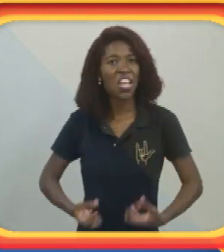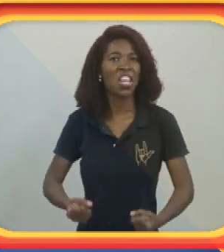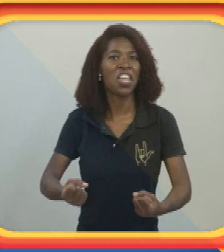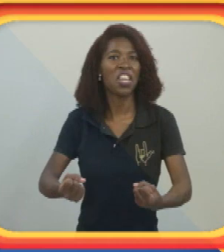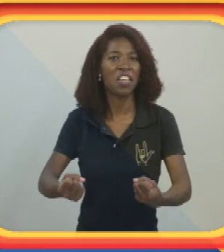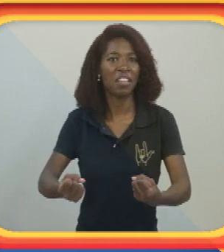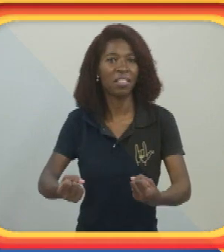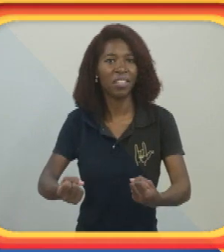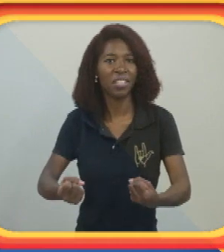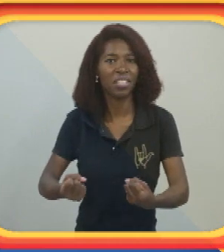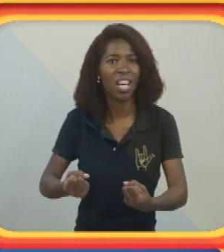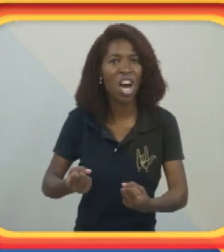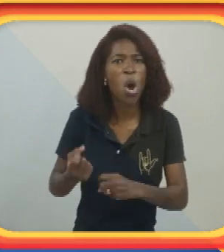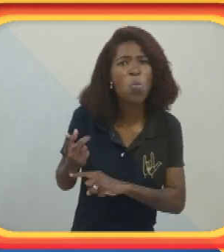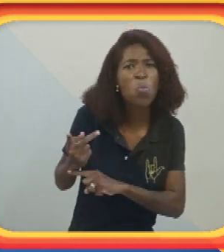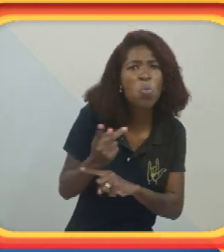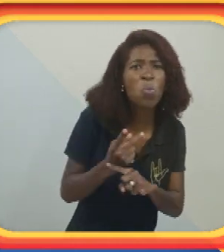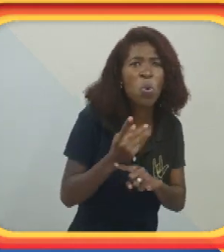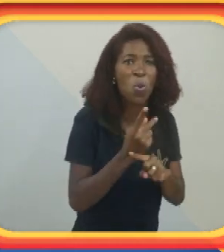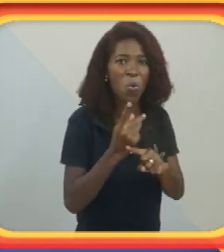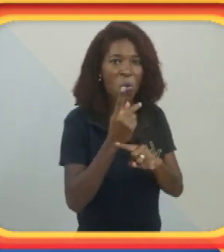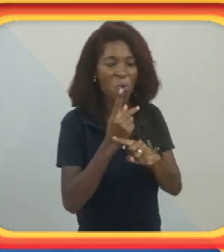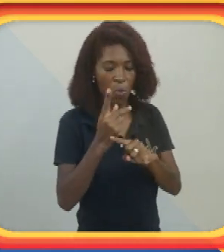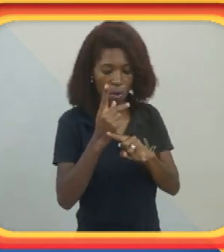la mantua